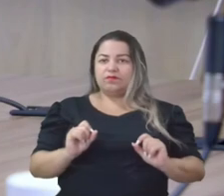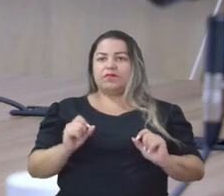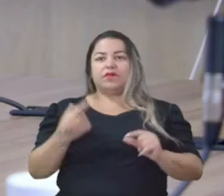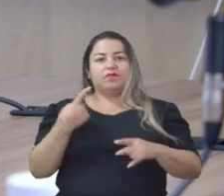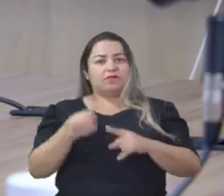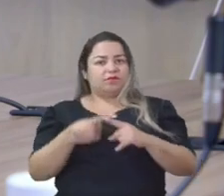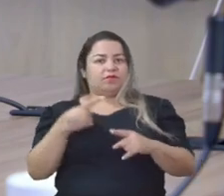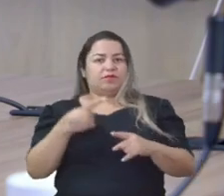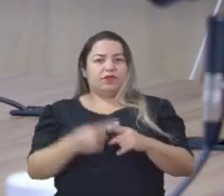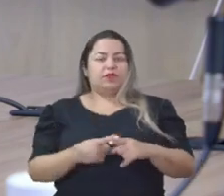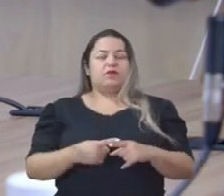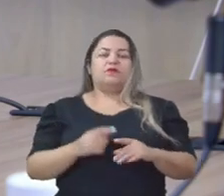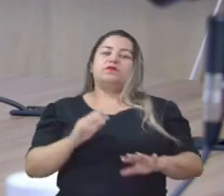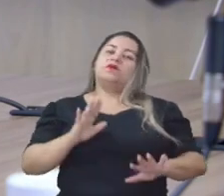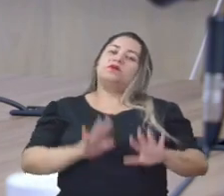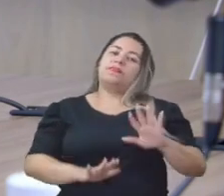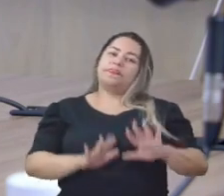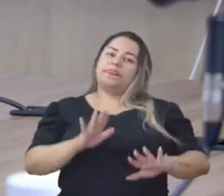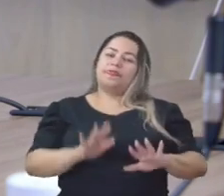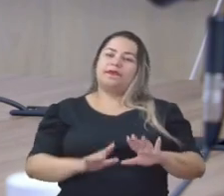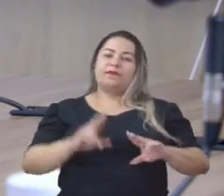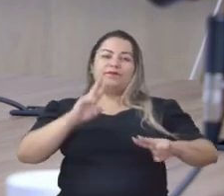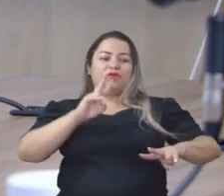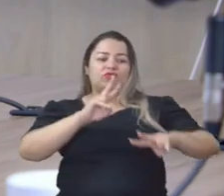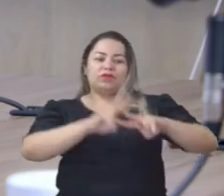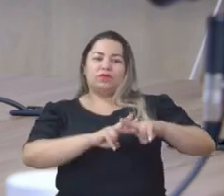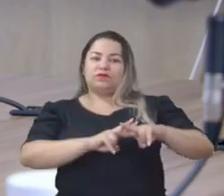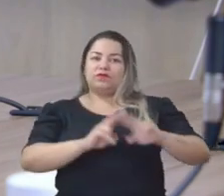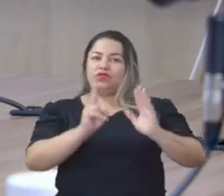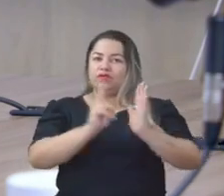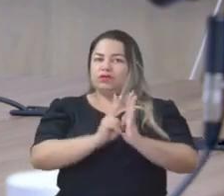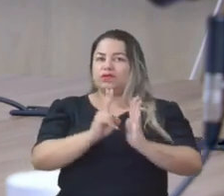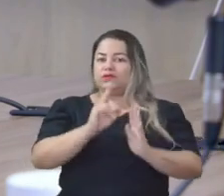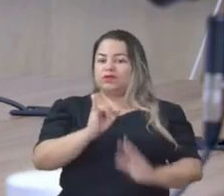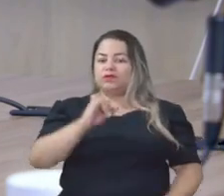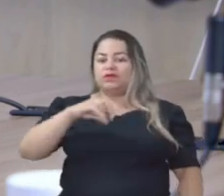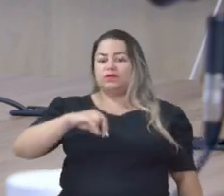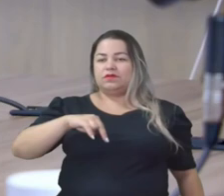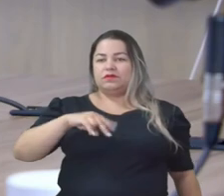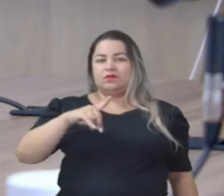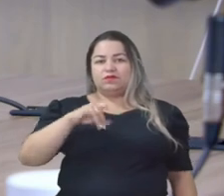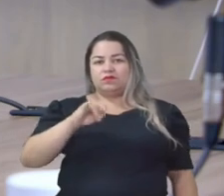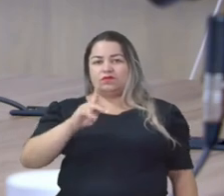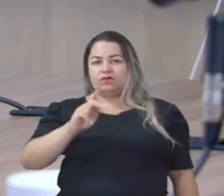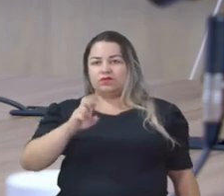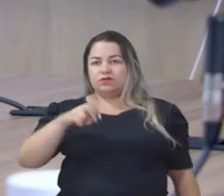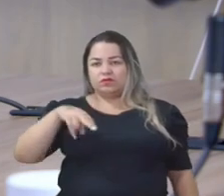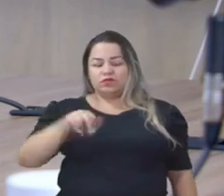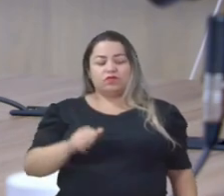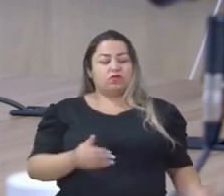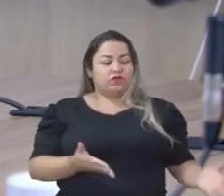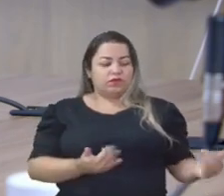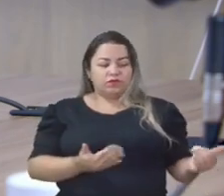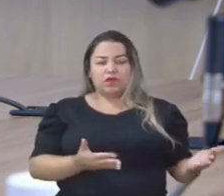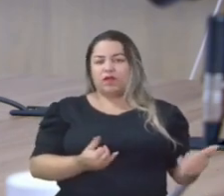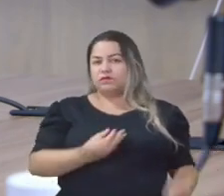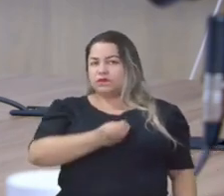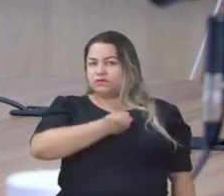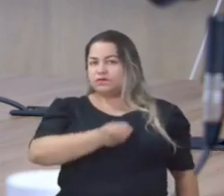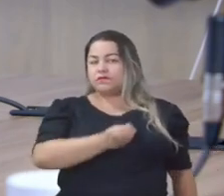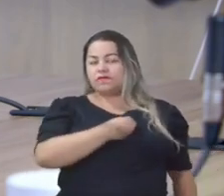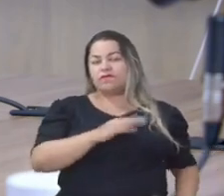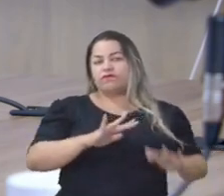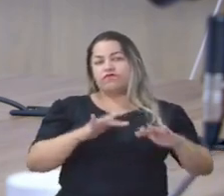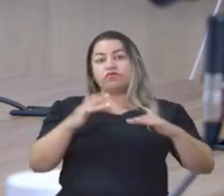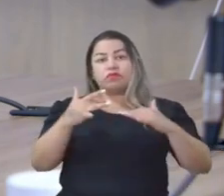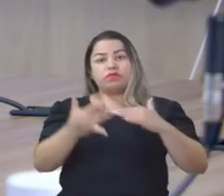de repente colocar lá a hashtag indígena, seja em determinada rede social, e ver que a juventude está muito presente nas redes